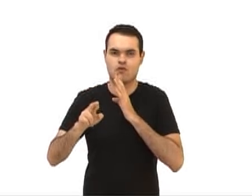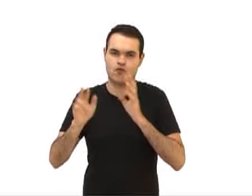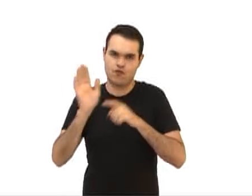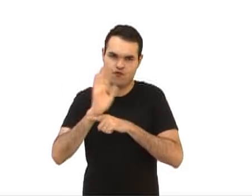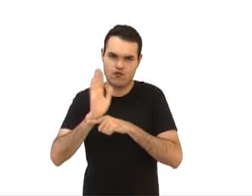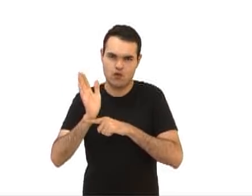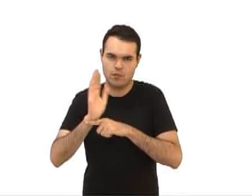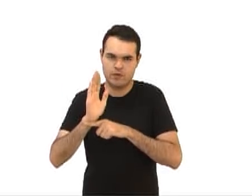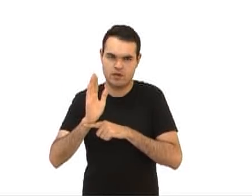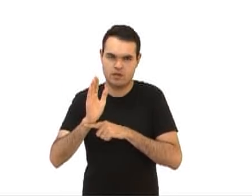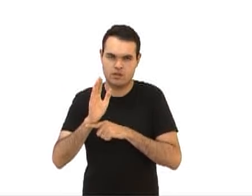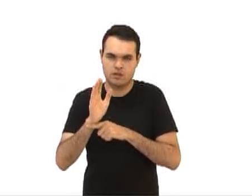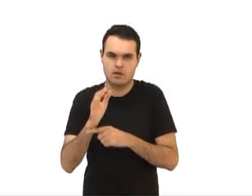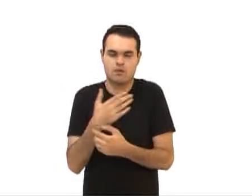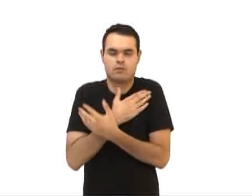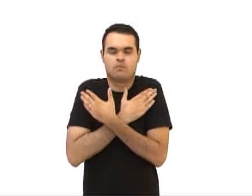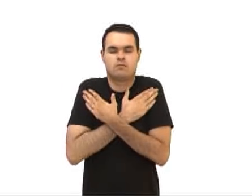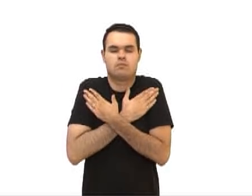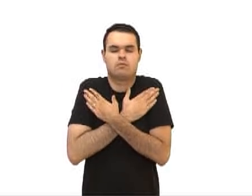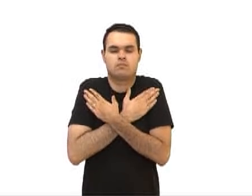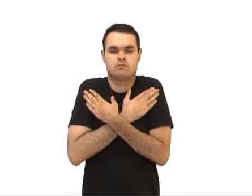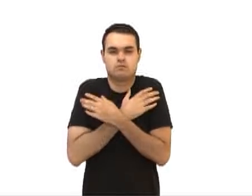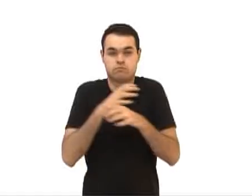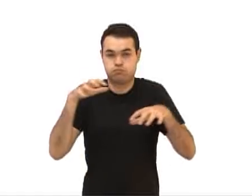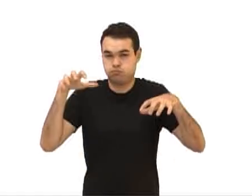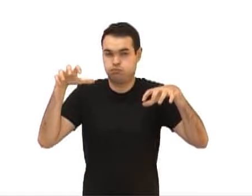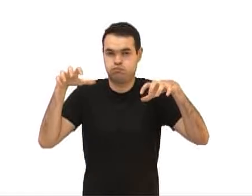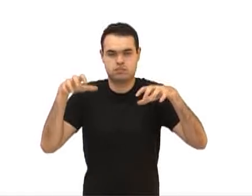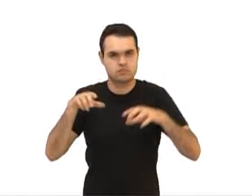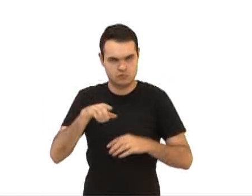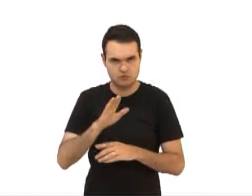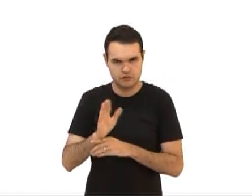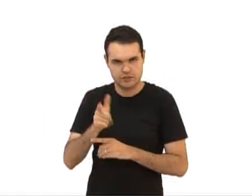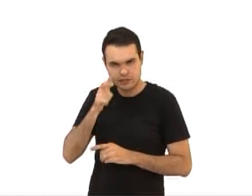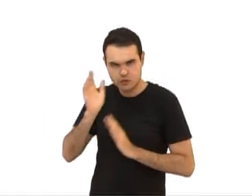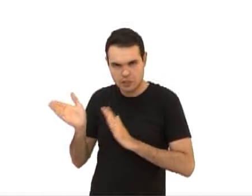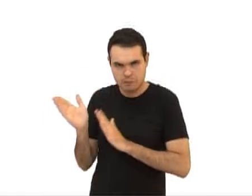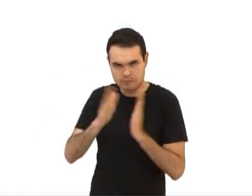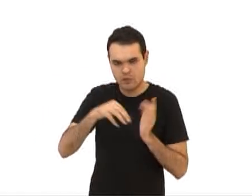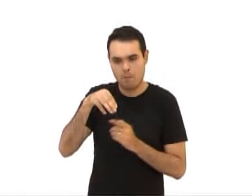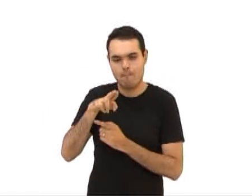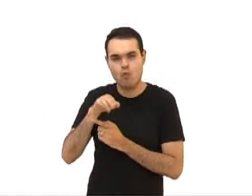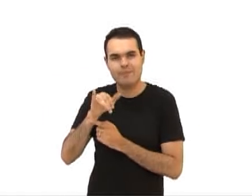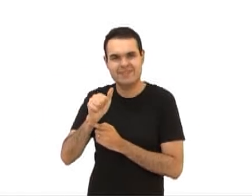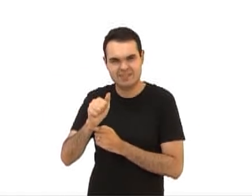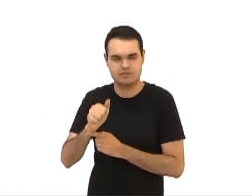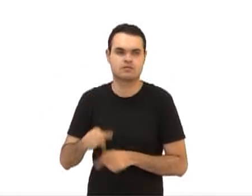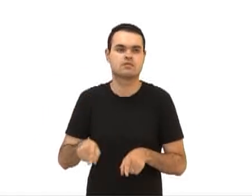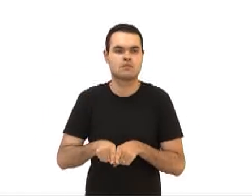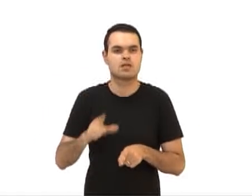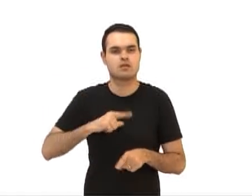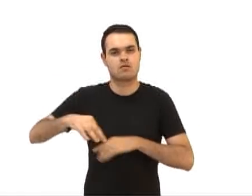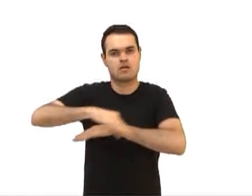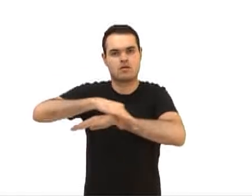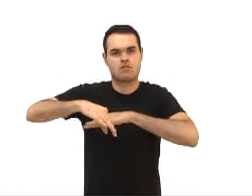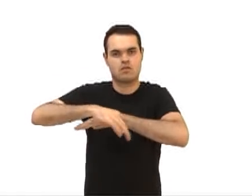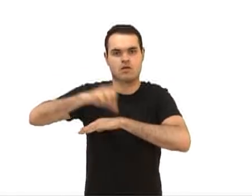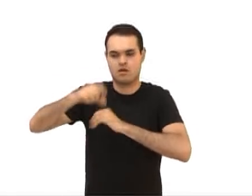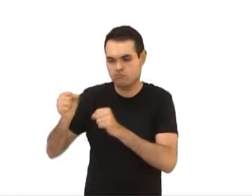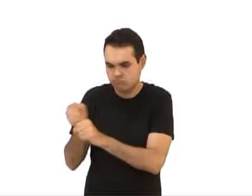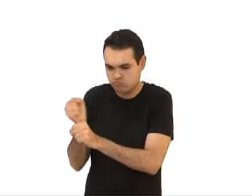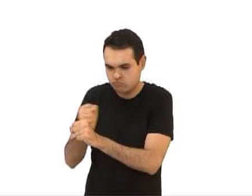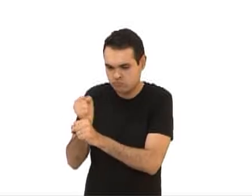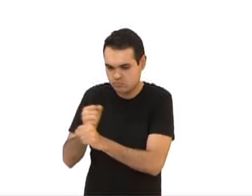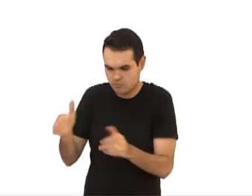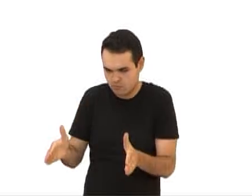né? Esses eram túmulos de faraó, até então, tá? A ideia do famoso arquiteto egípcio era construir uma mastaba em cima